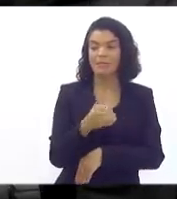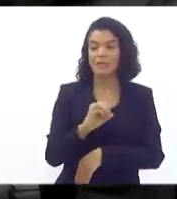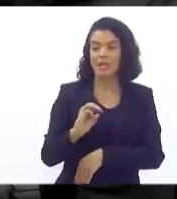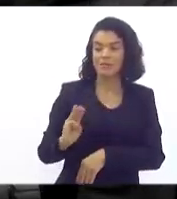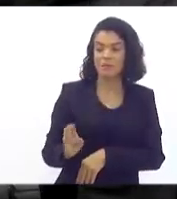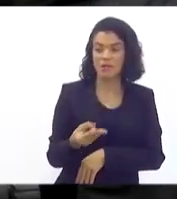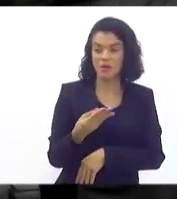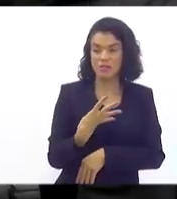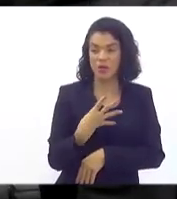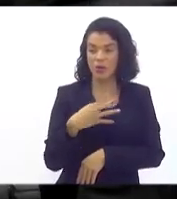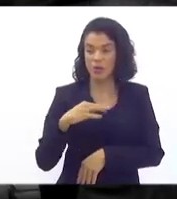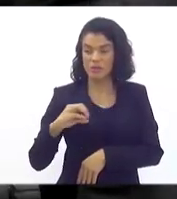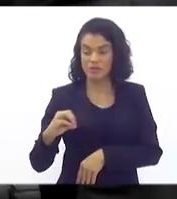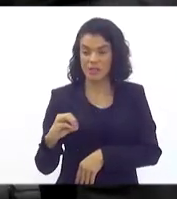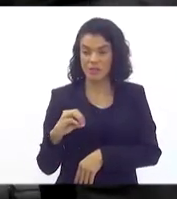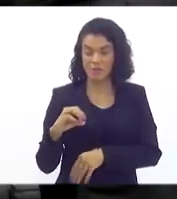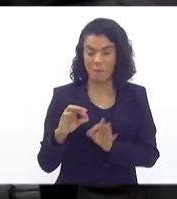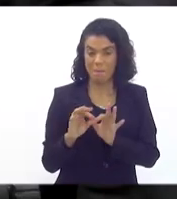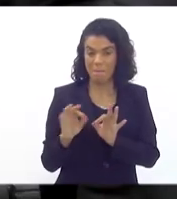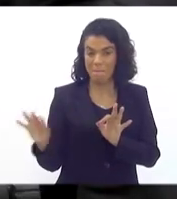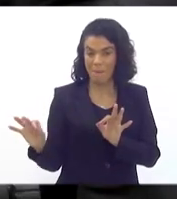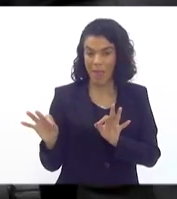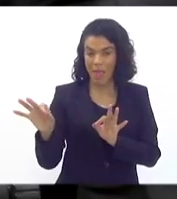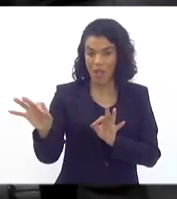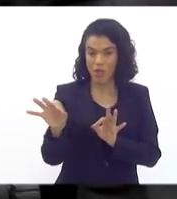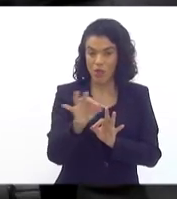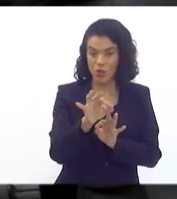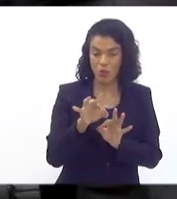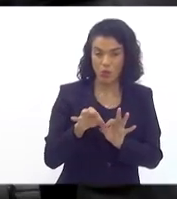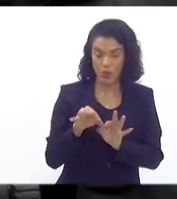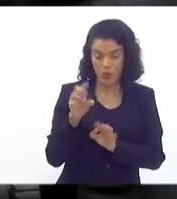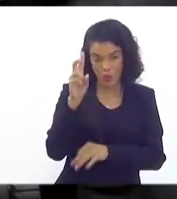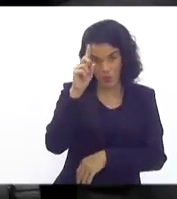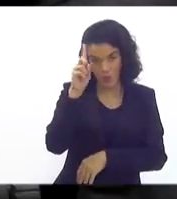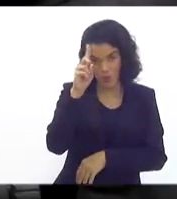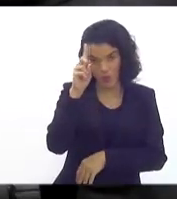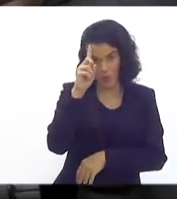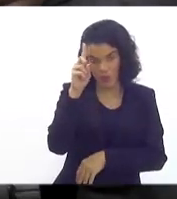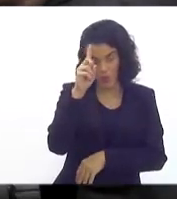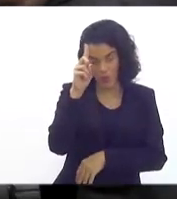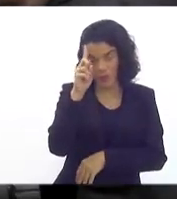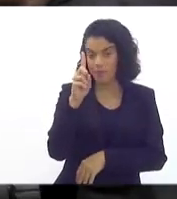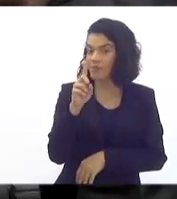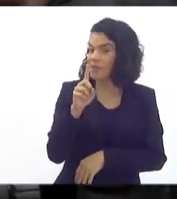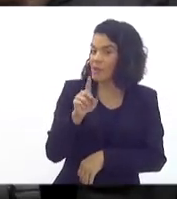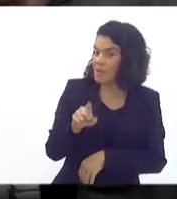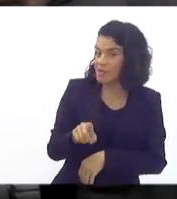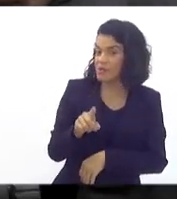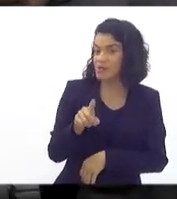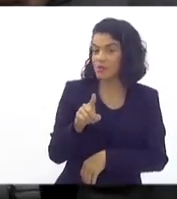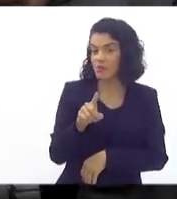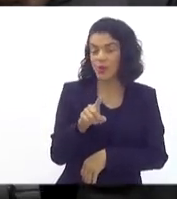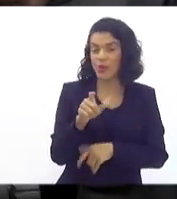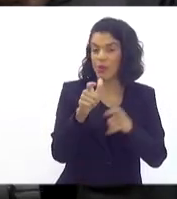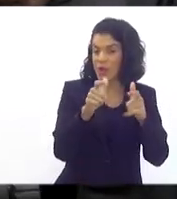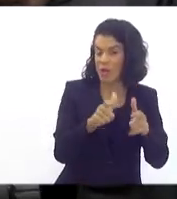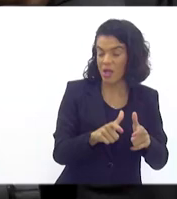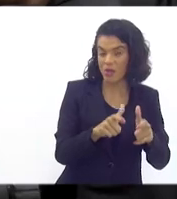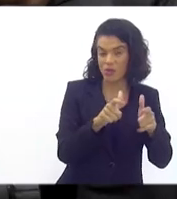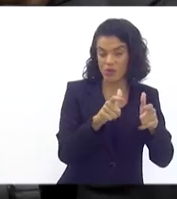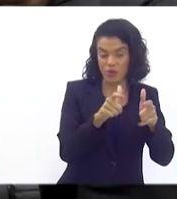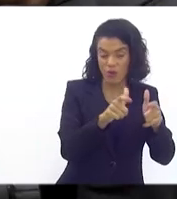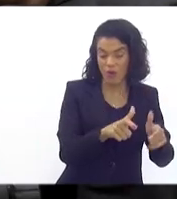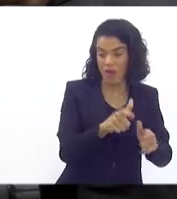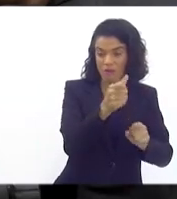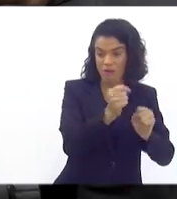10 milhões e 400 mil metros cúbicos dia isso quando as térmicas estão funcionando